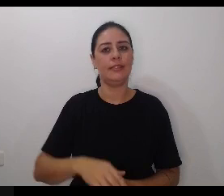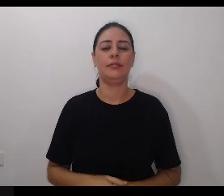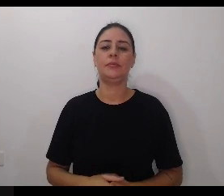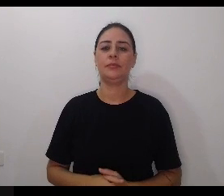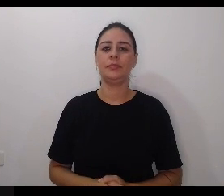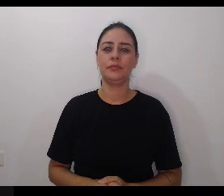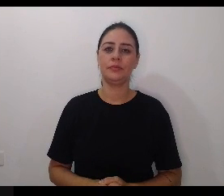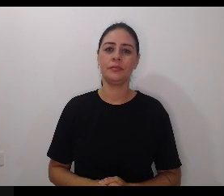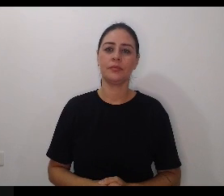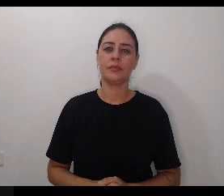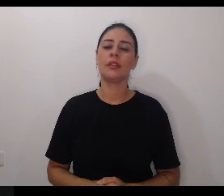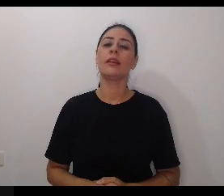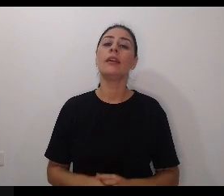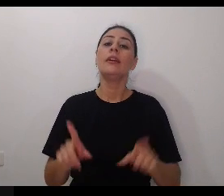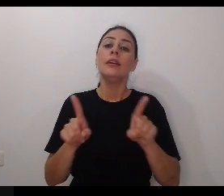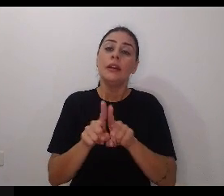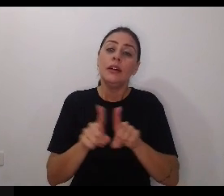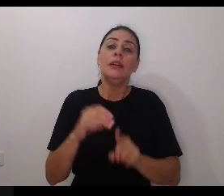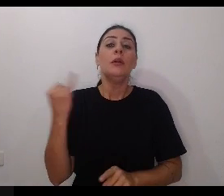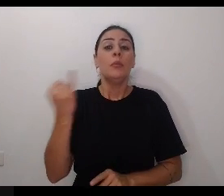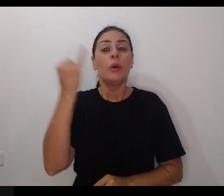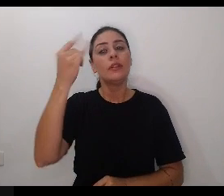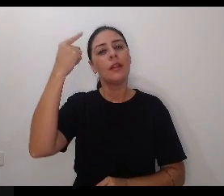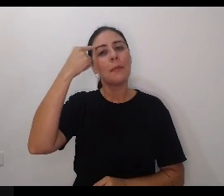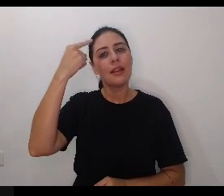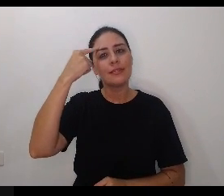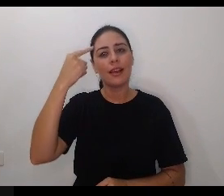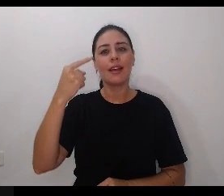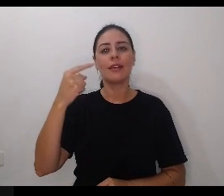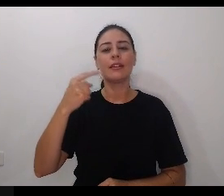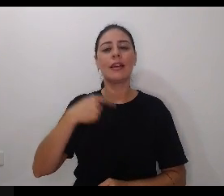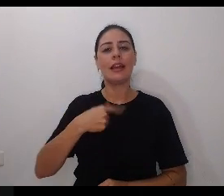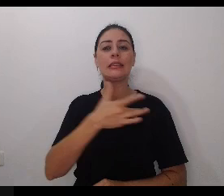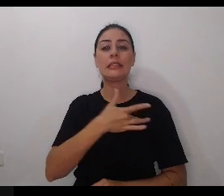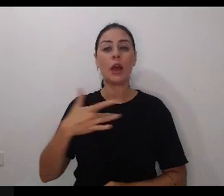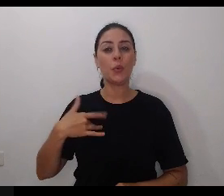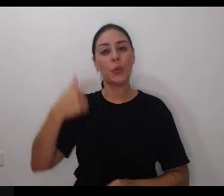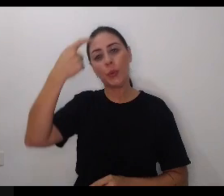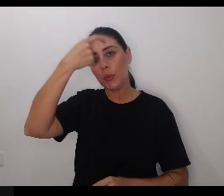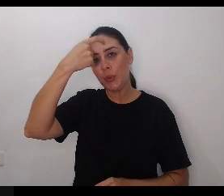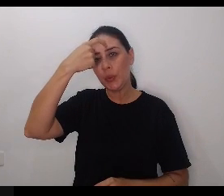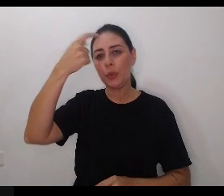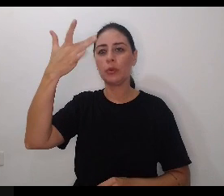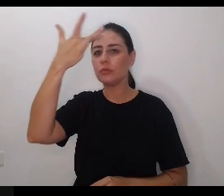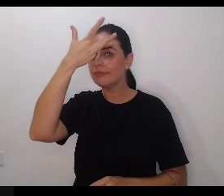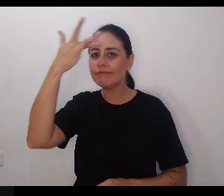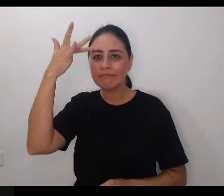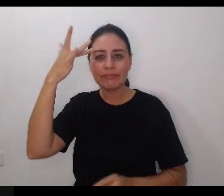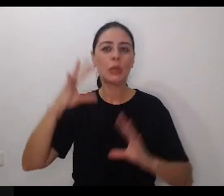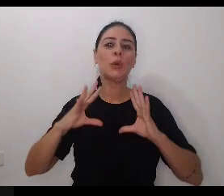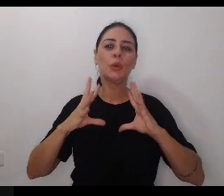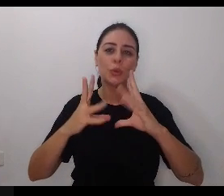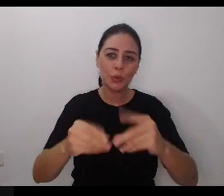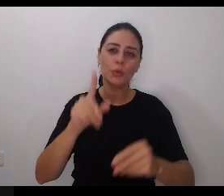dela a partir disso. E então é um ponto que a gente precisa ter cuidado, né? Sobre o que a gente fala da criança.